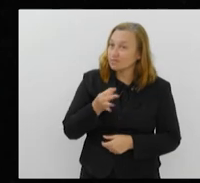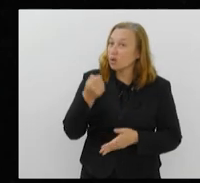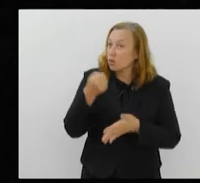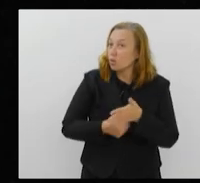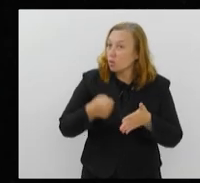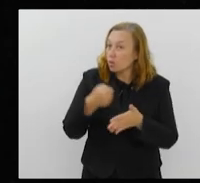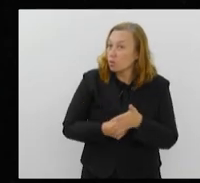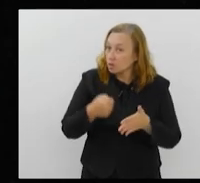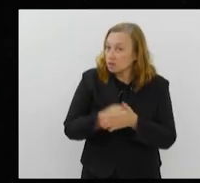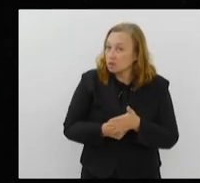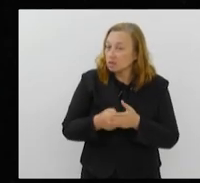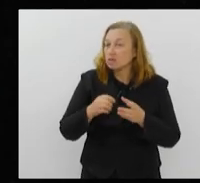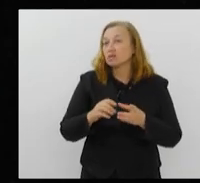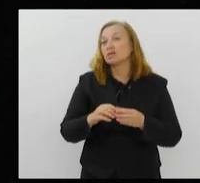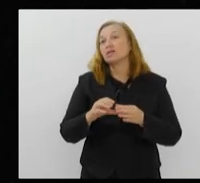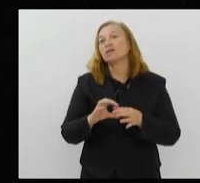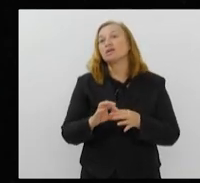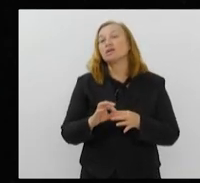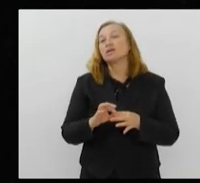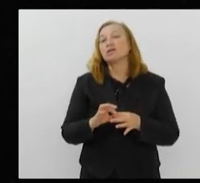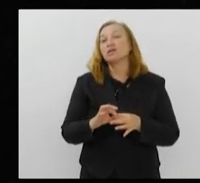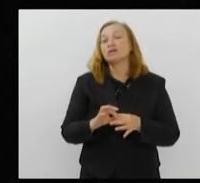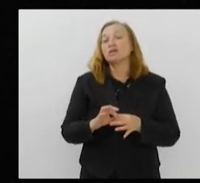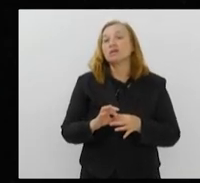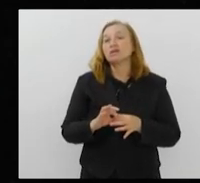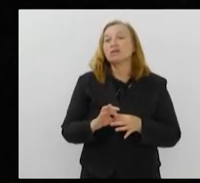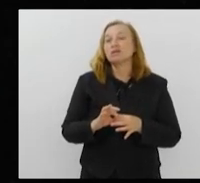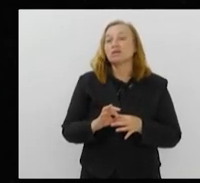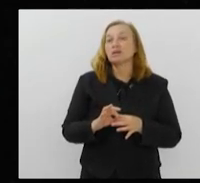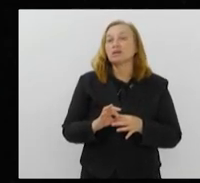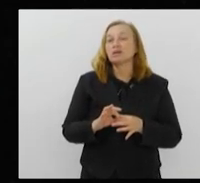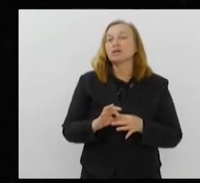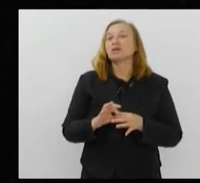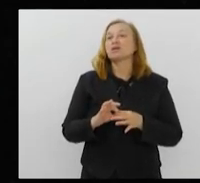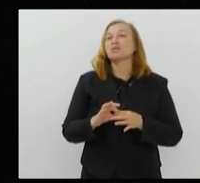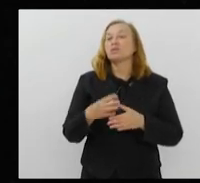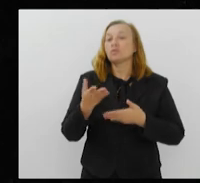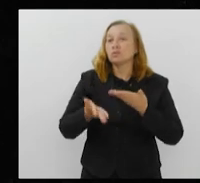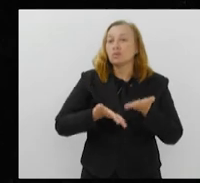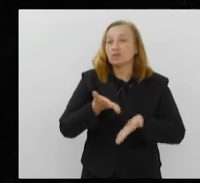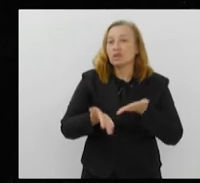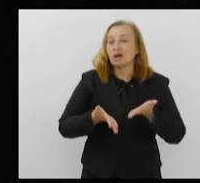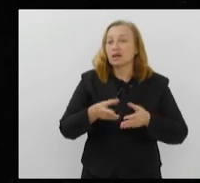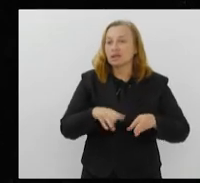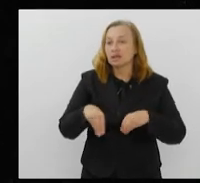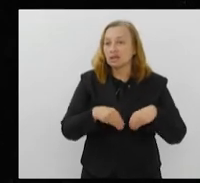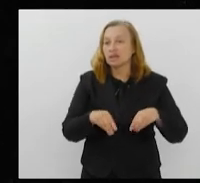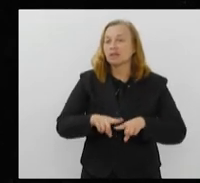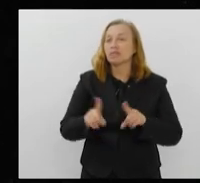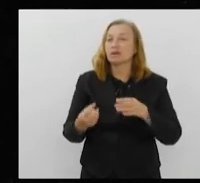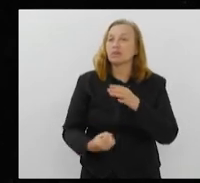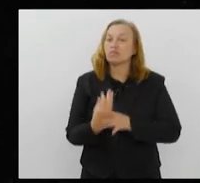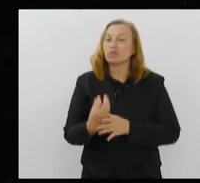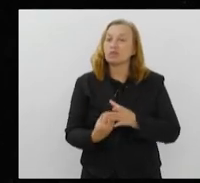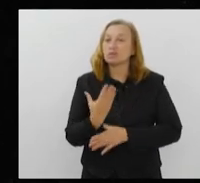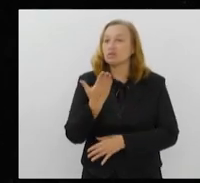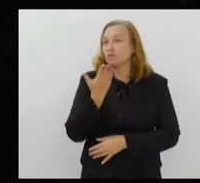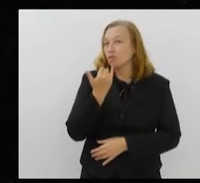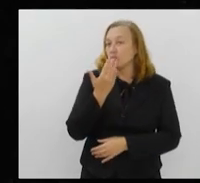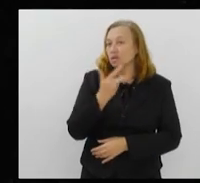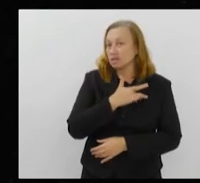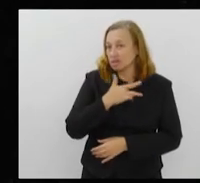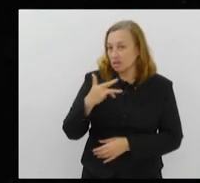luta desde a democratização da terra no nosso país, mas também de produção de alimentos